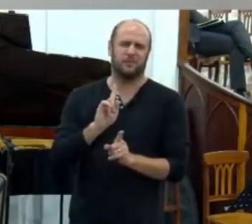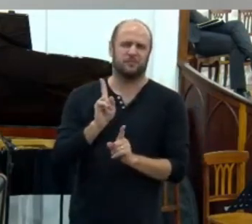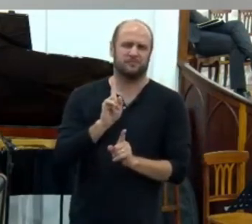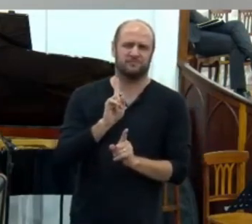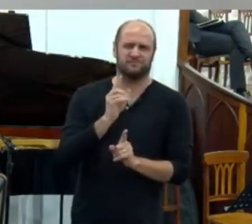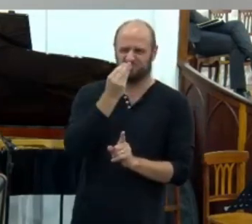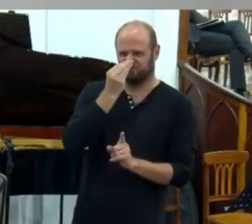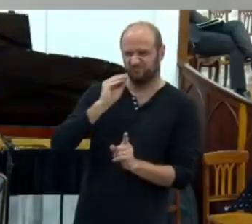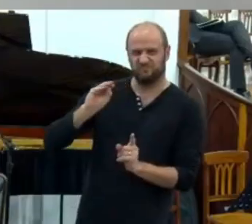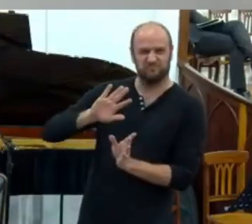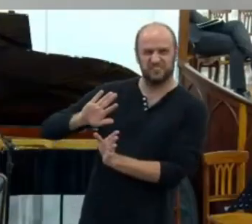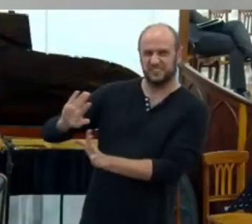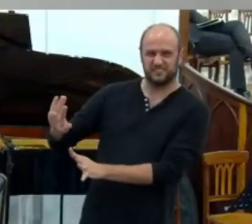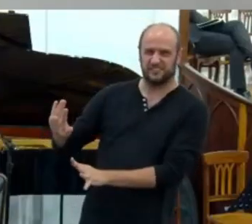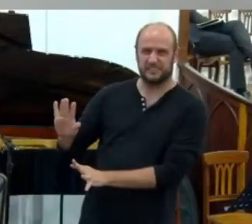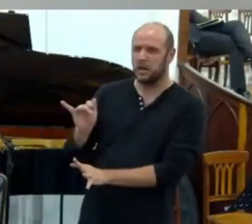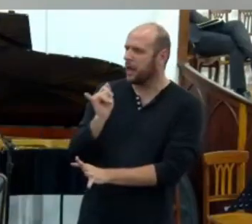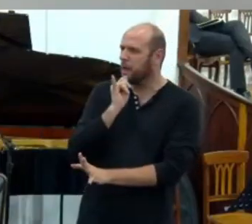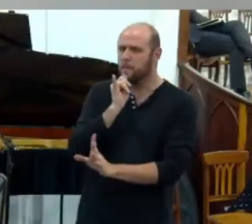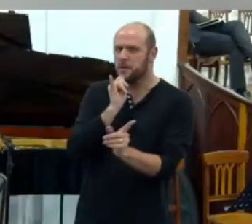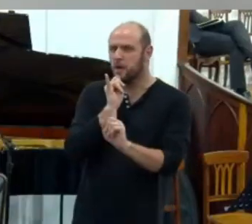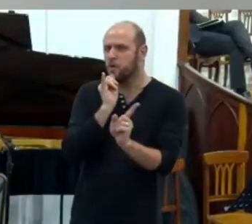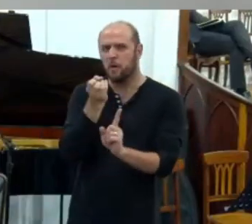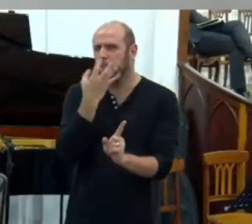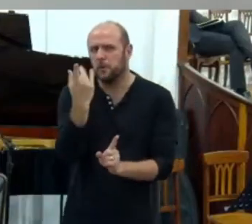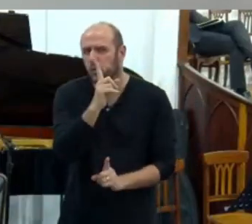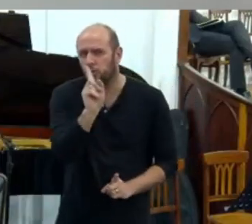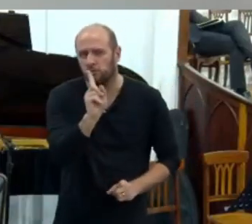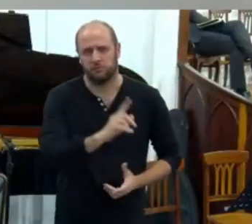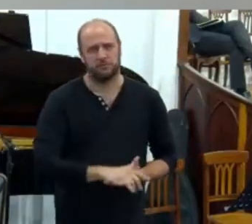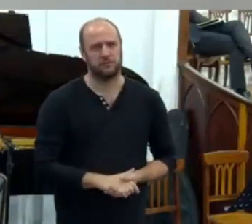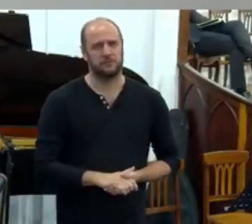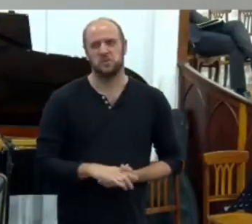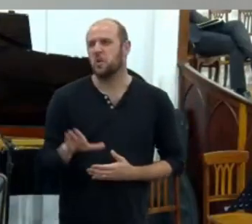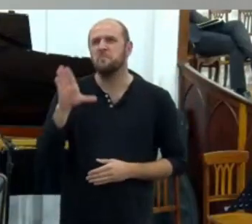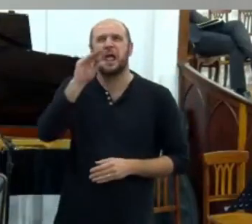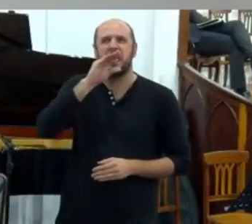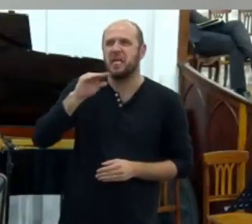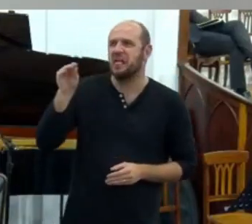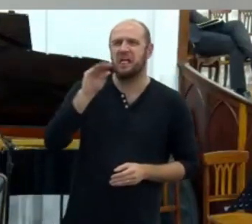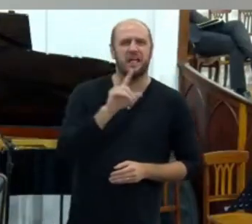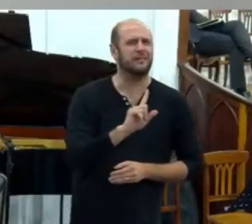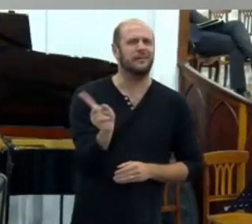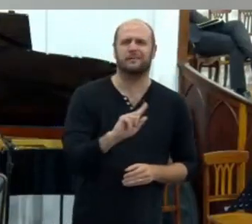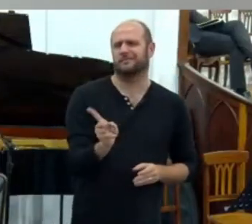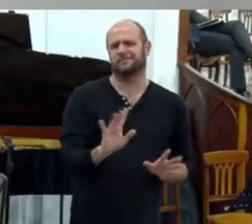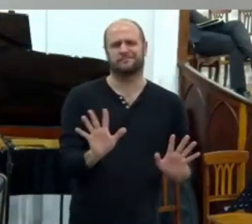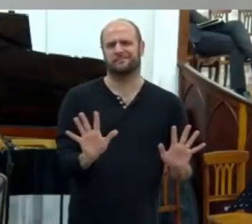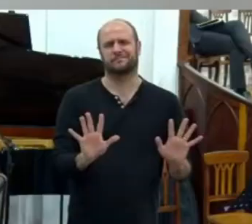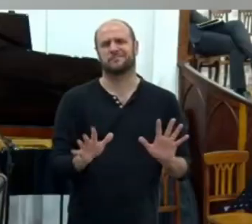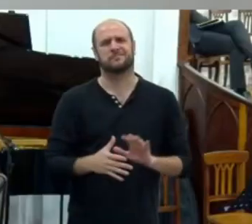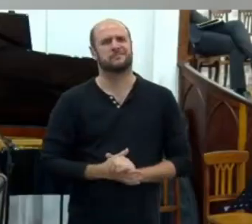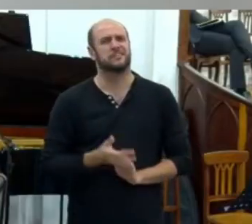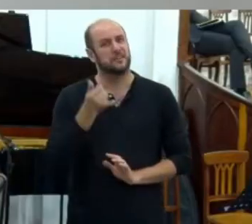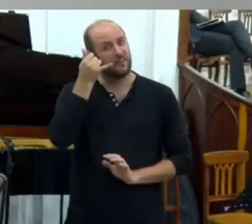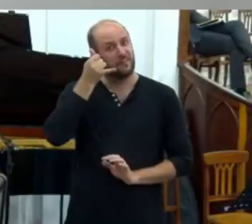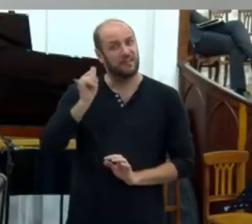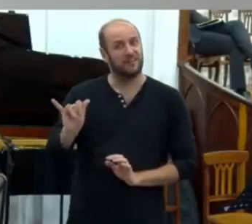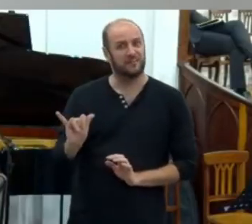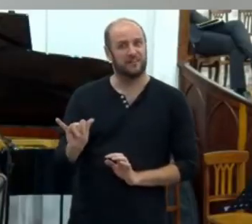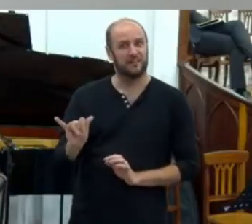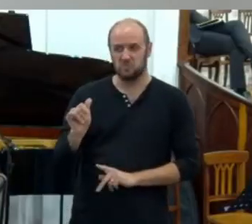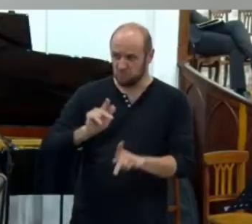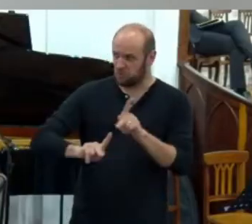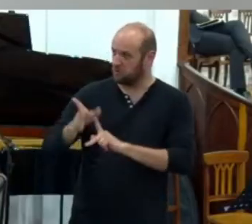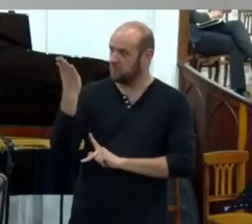primeiro século. Não façam o mesmo, não sejam murmuradores, como eles fizeram.